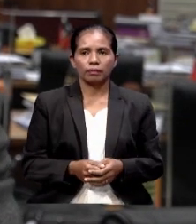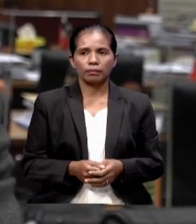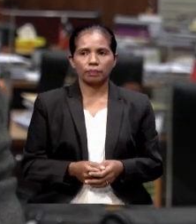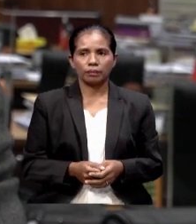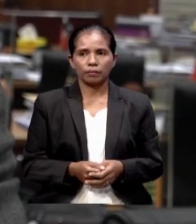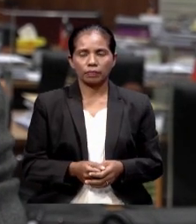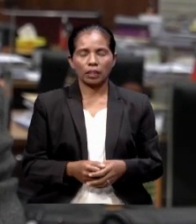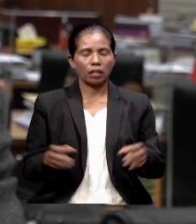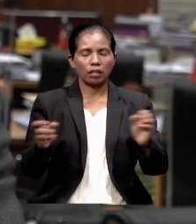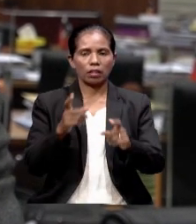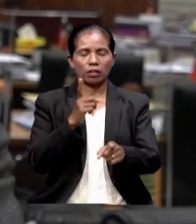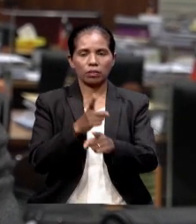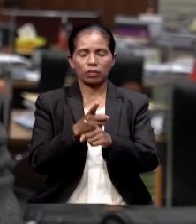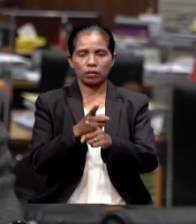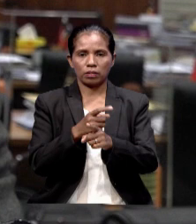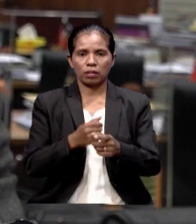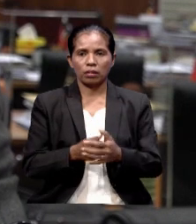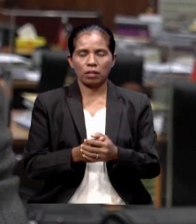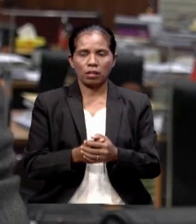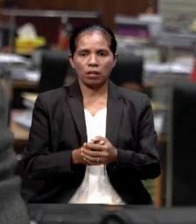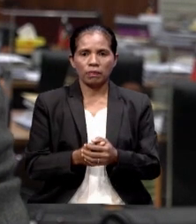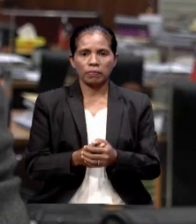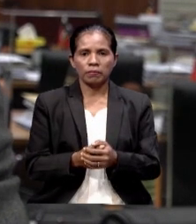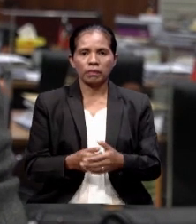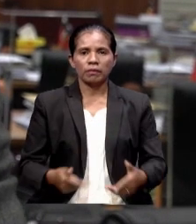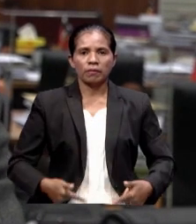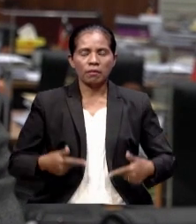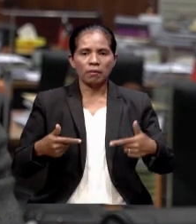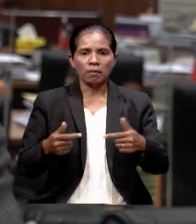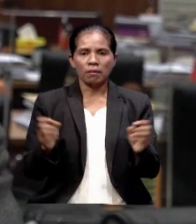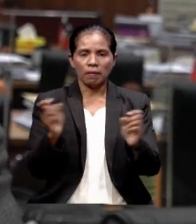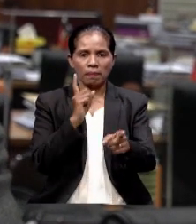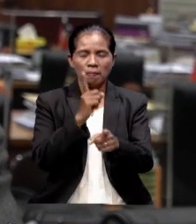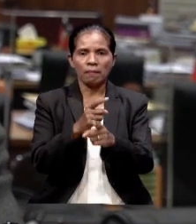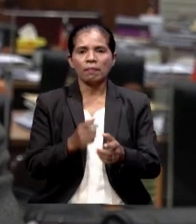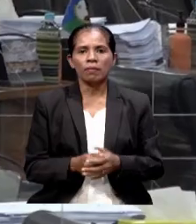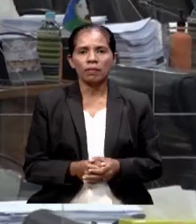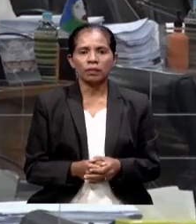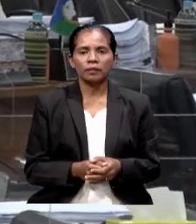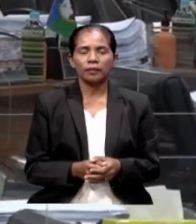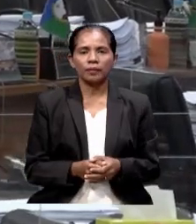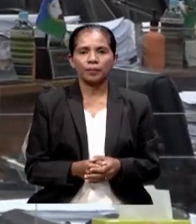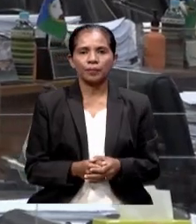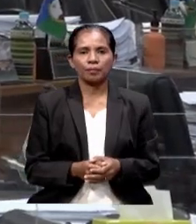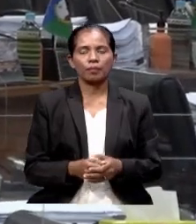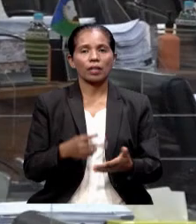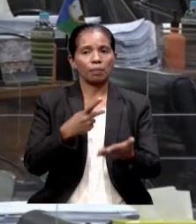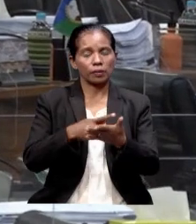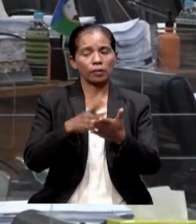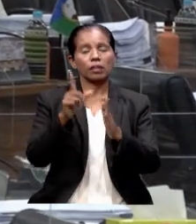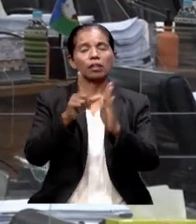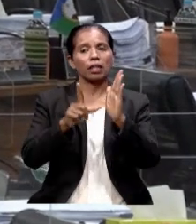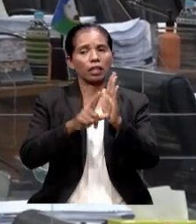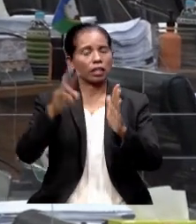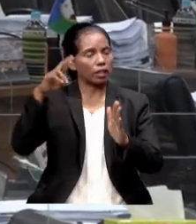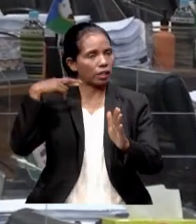Ilegal, né? Grave. Morris ilegal. Não dá licença, será halo, não. Projeto Lei Rádio Difusão,